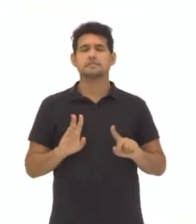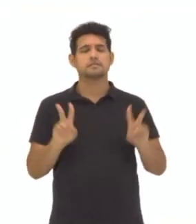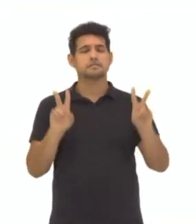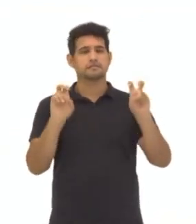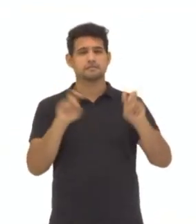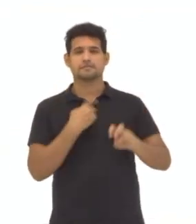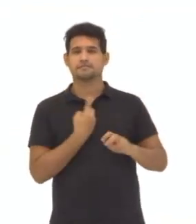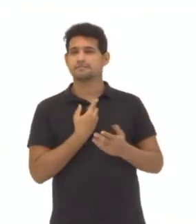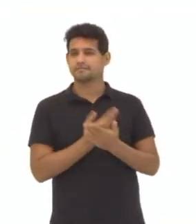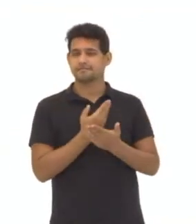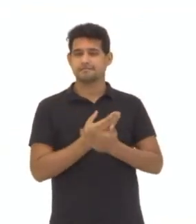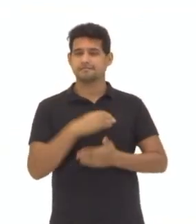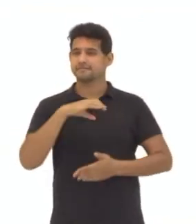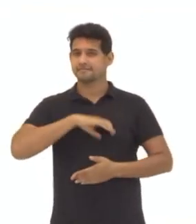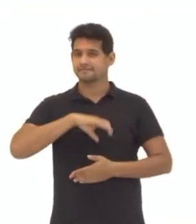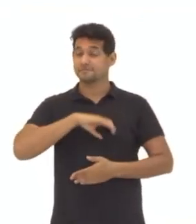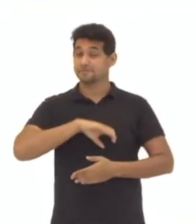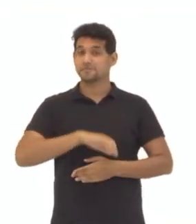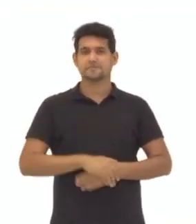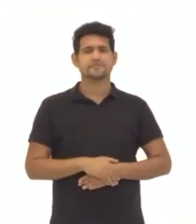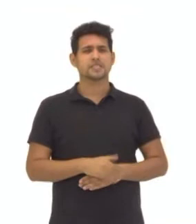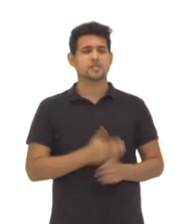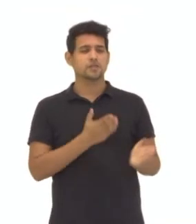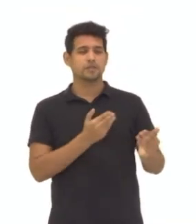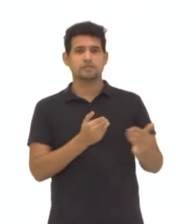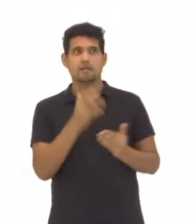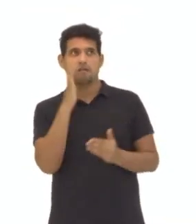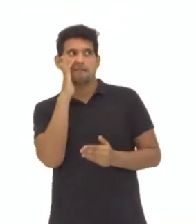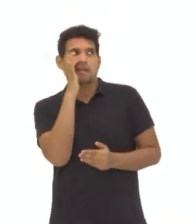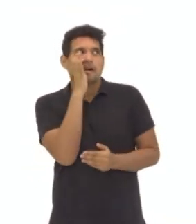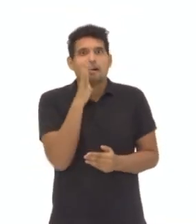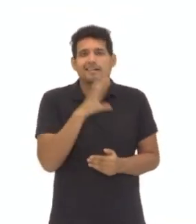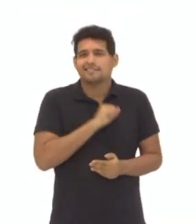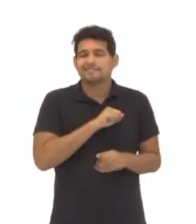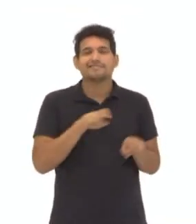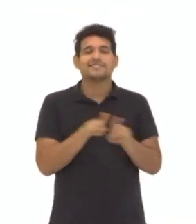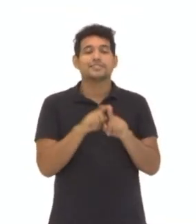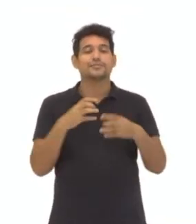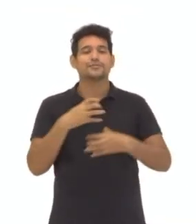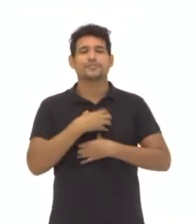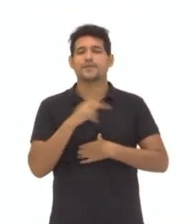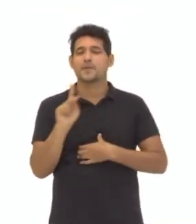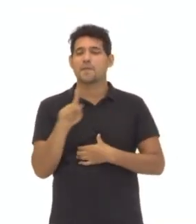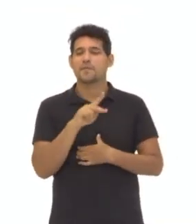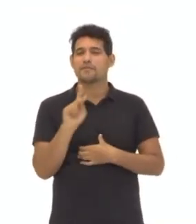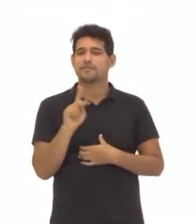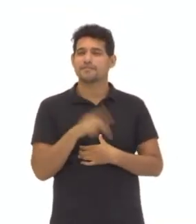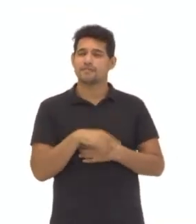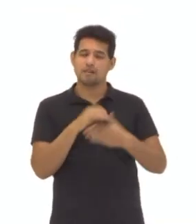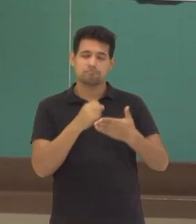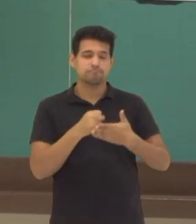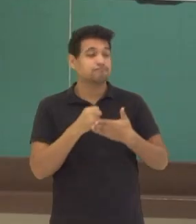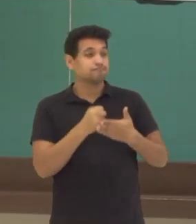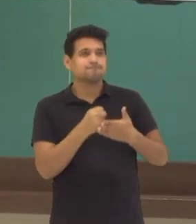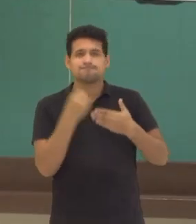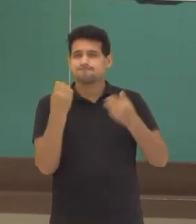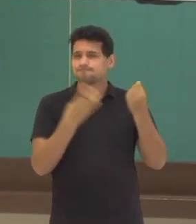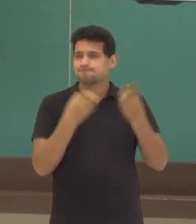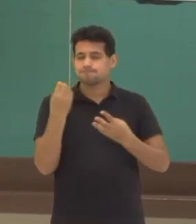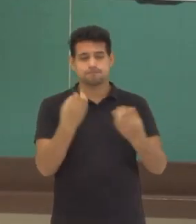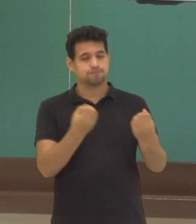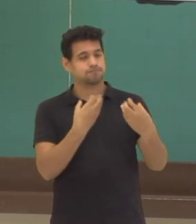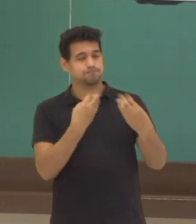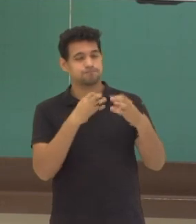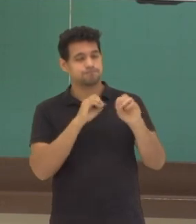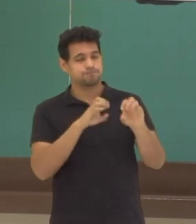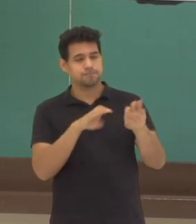da nossa aula, língua portuguesa. Então, o menino se encantou bastante, né, pela forma como que a professora conduzia ali os ensinamentos,